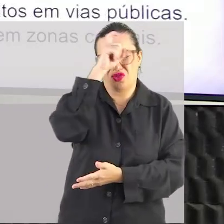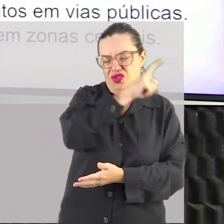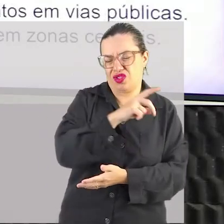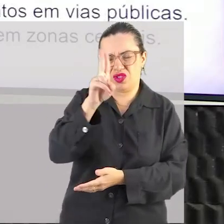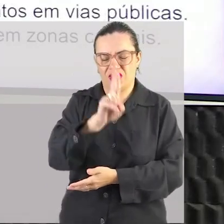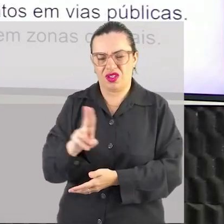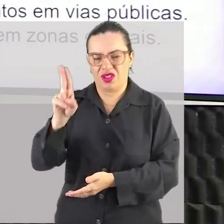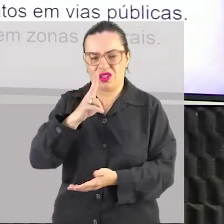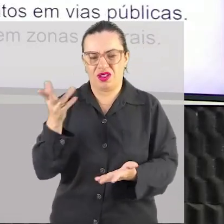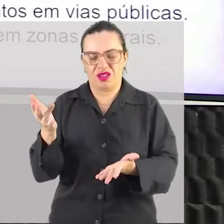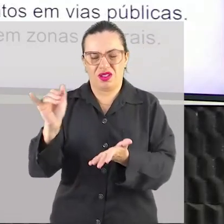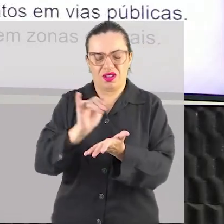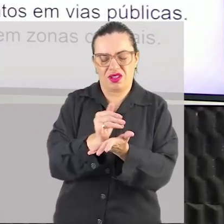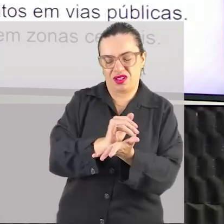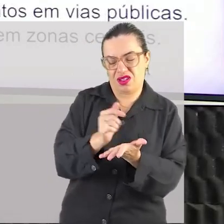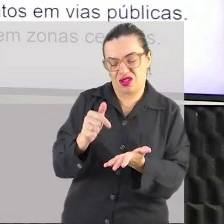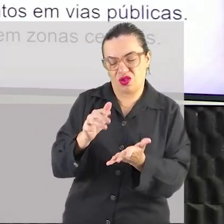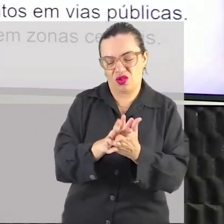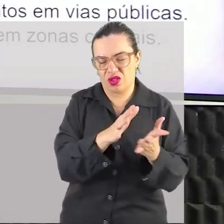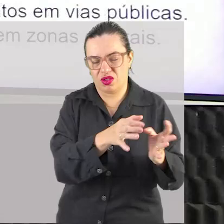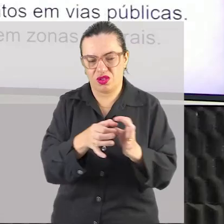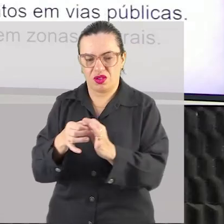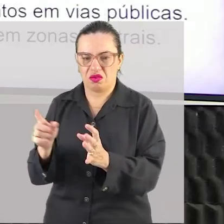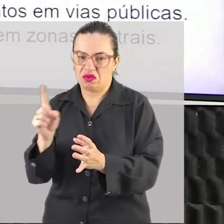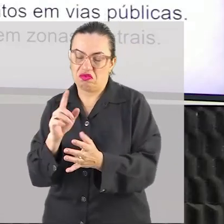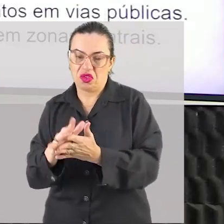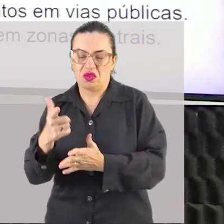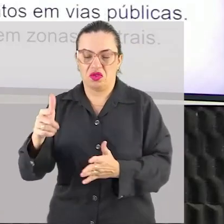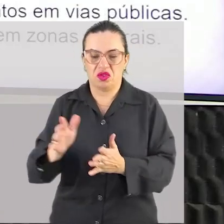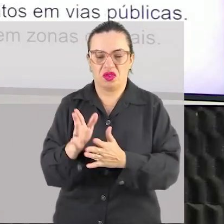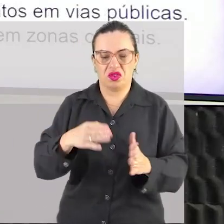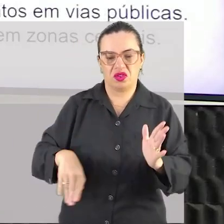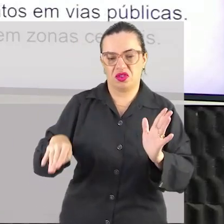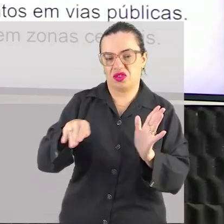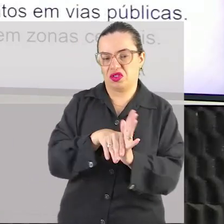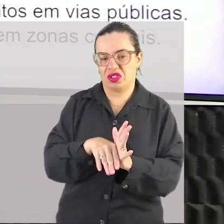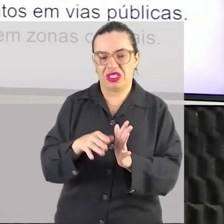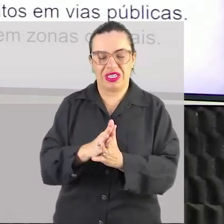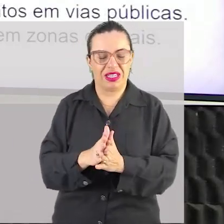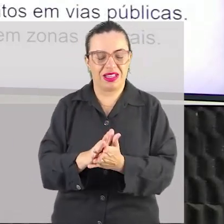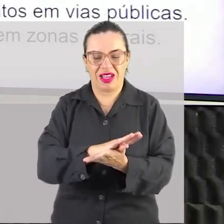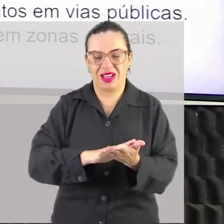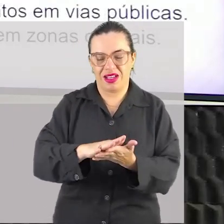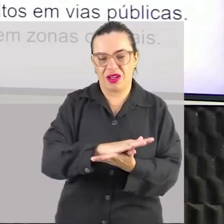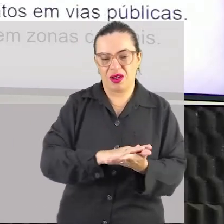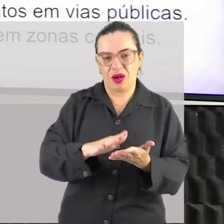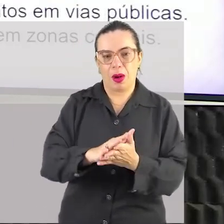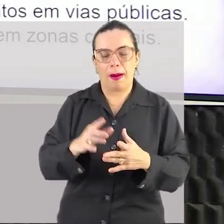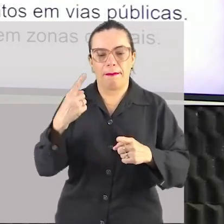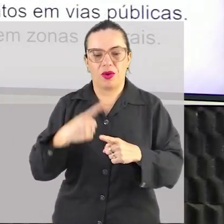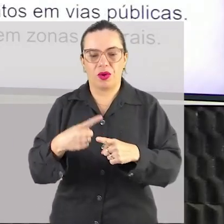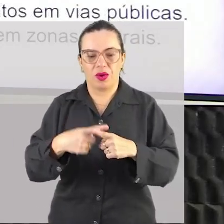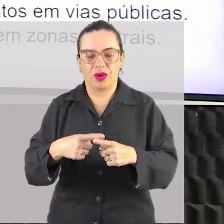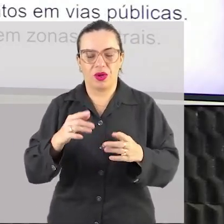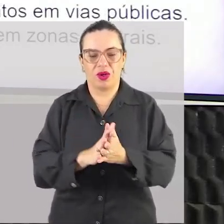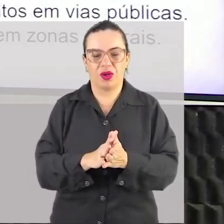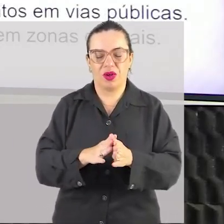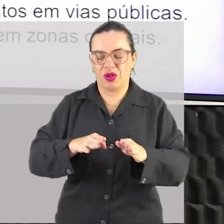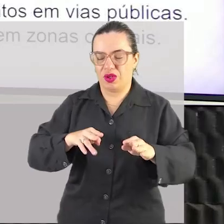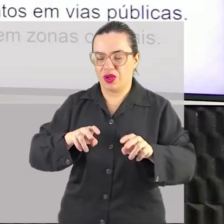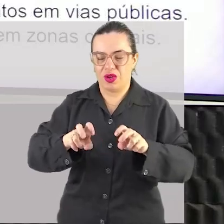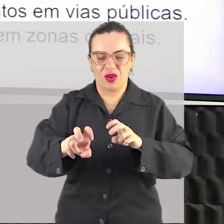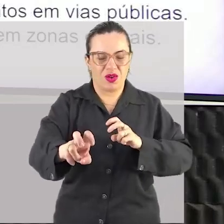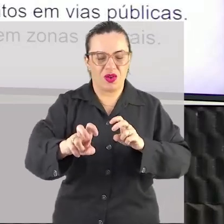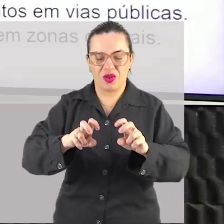em Nova York não te leva para lugar nenhum por quê Porque o trânsito é extremamente congestionado ou seja as pessoas dentro do do bom